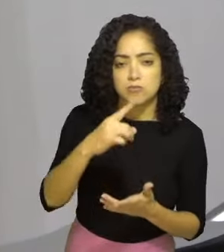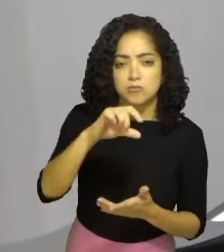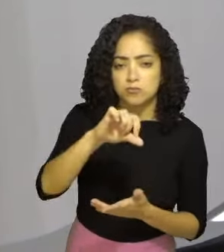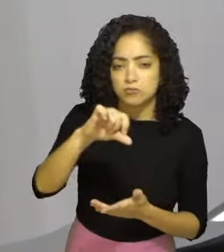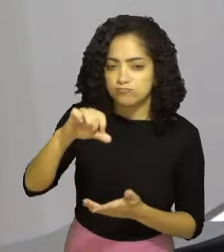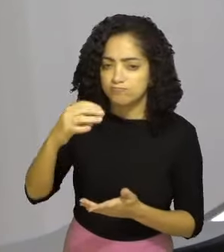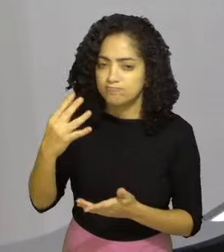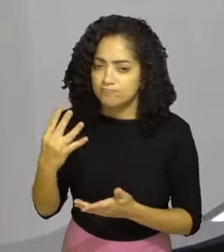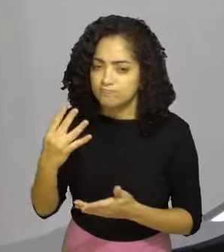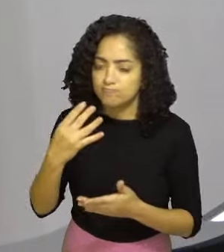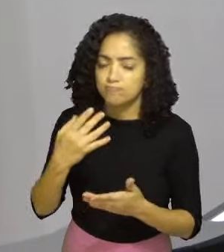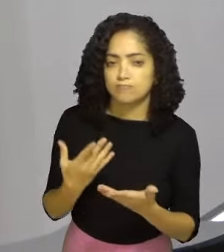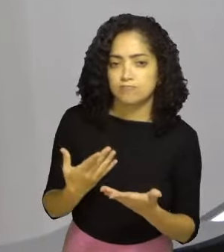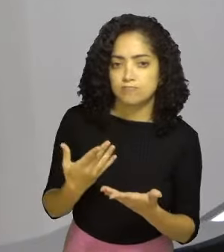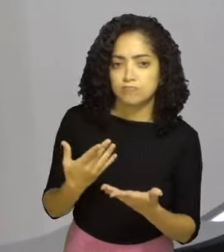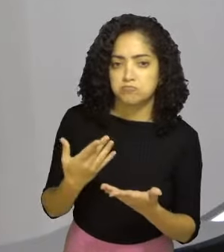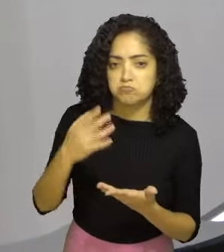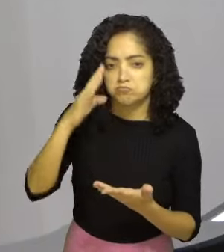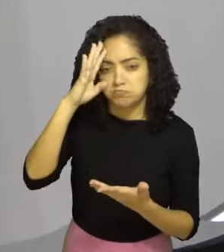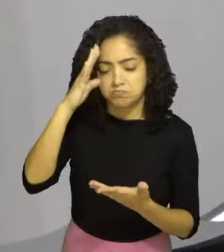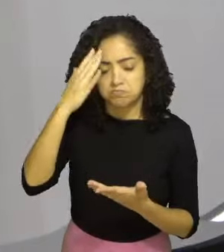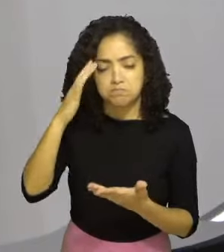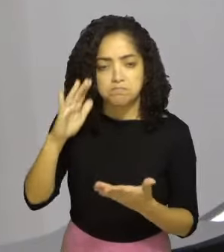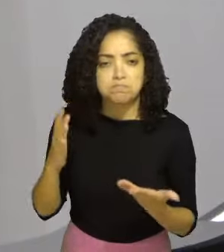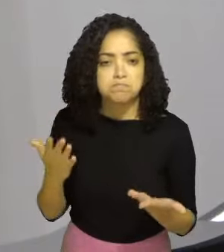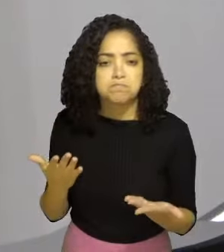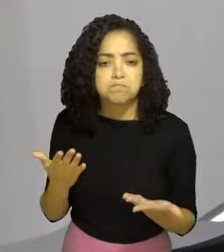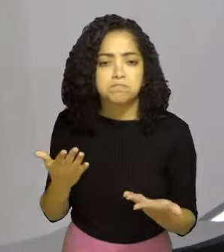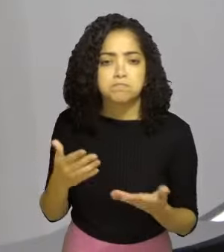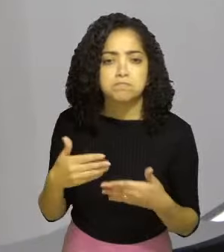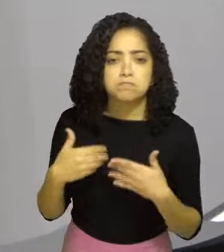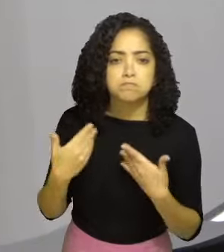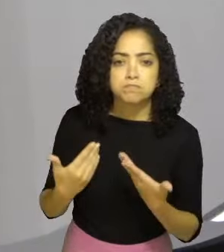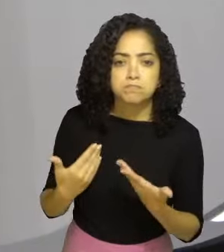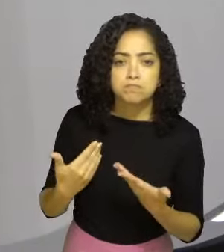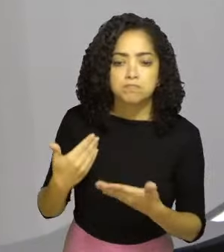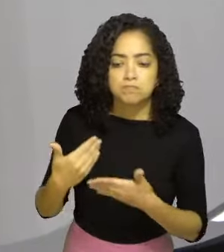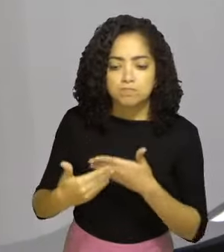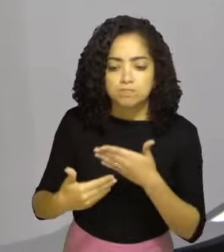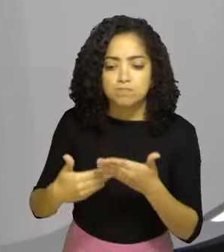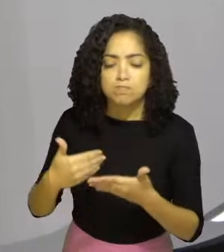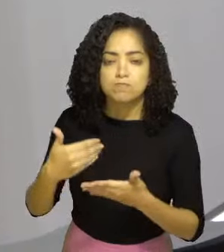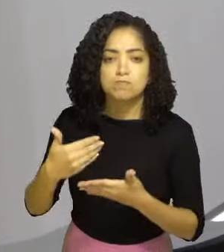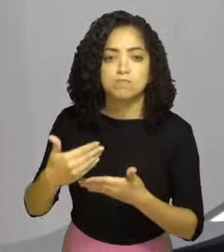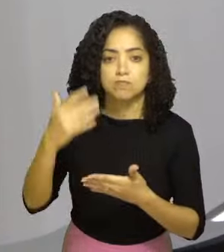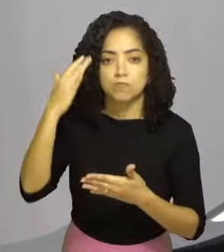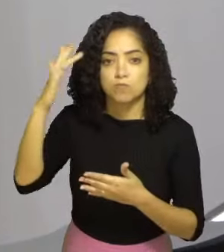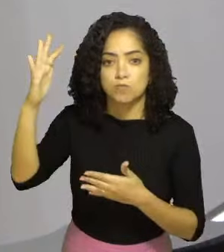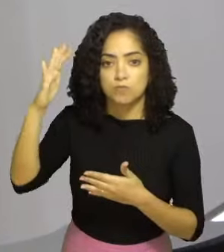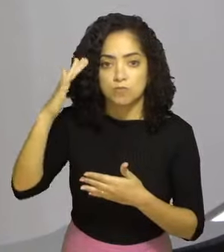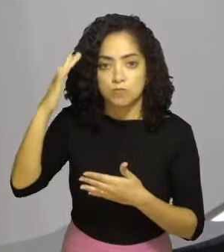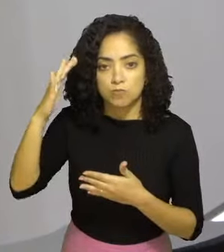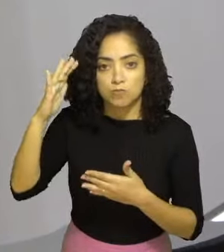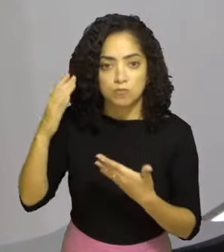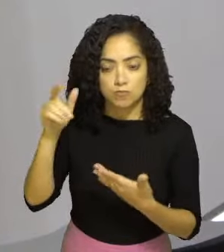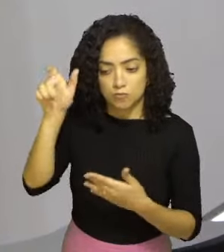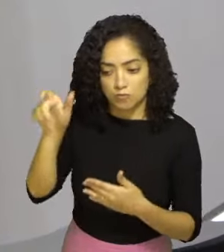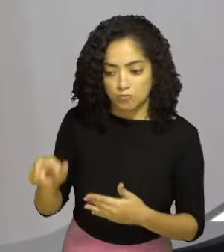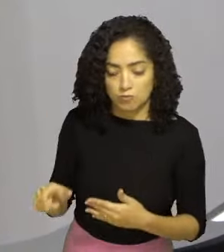1994, desconhecendo a autoria, traçou em seu imaginário a figura de um